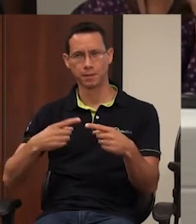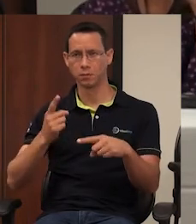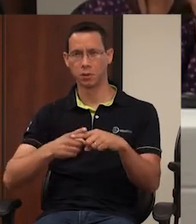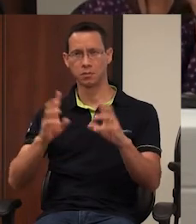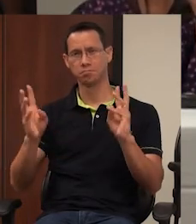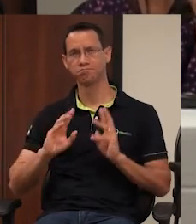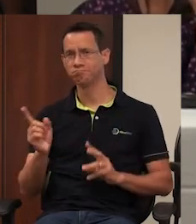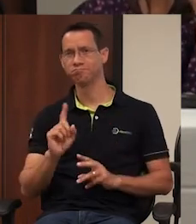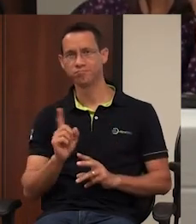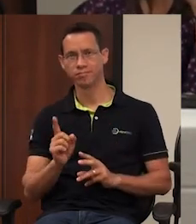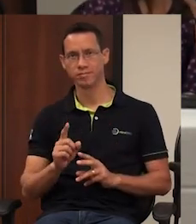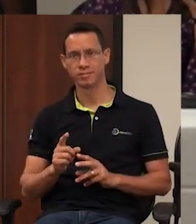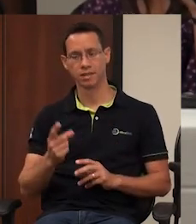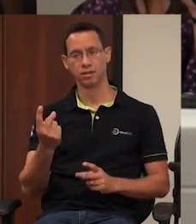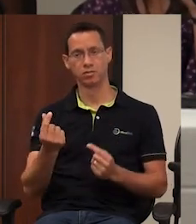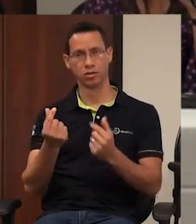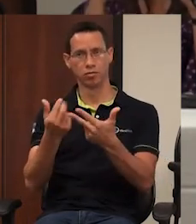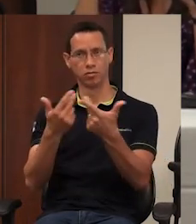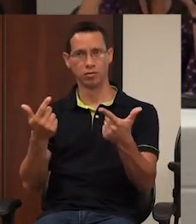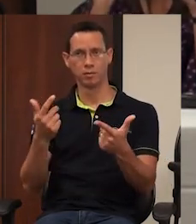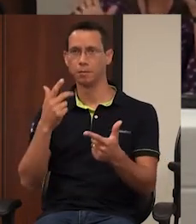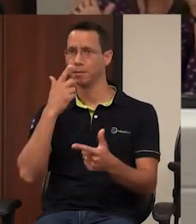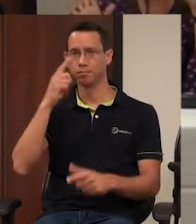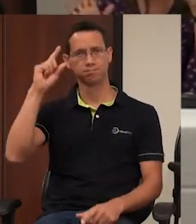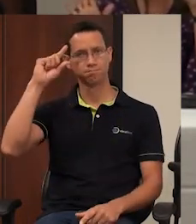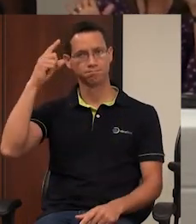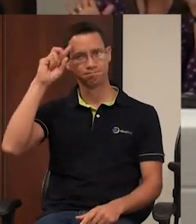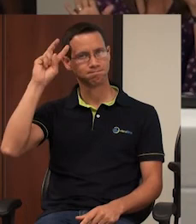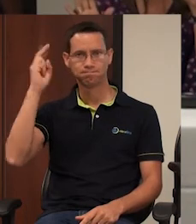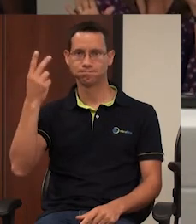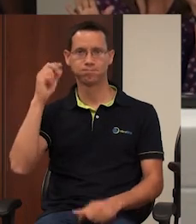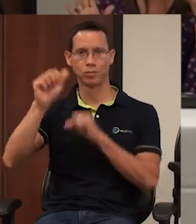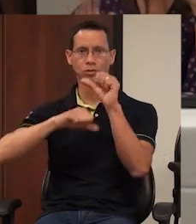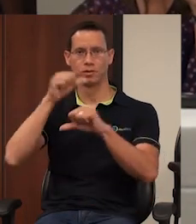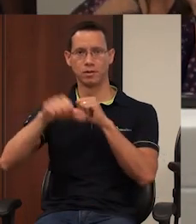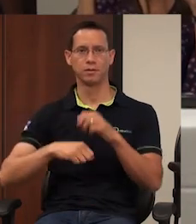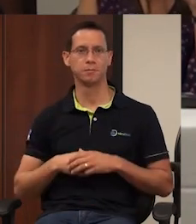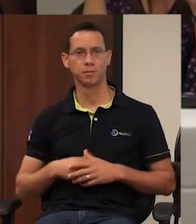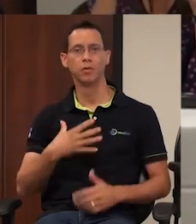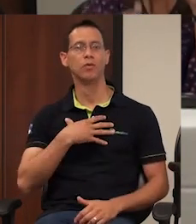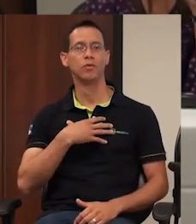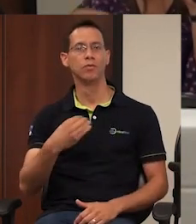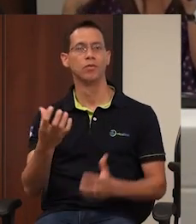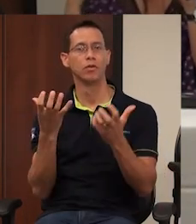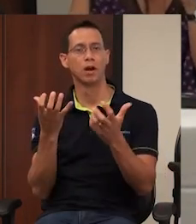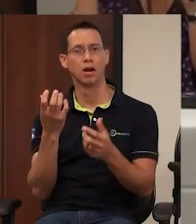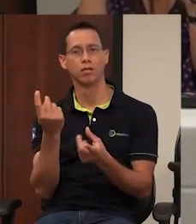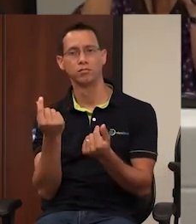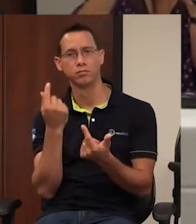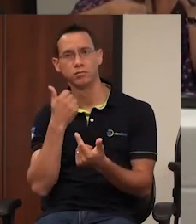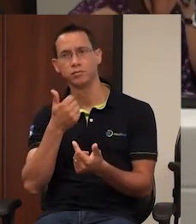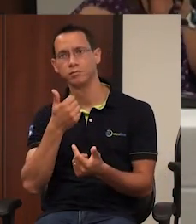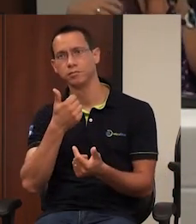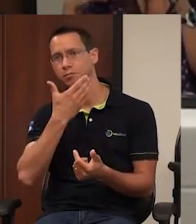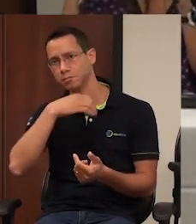falando. Porque dinheiro envolvido muda completamente a cabeça das pessoas. Filho que quer o dinheiro do pai, pai que quer o